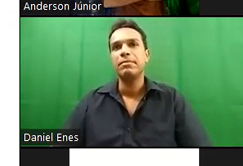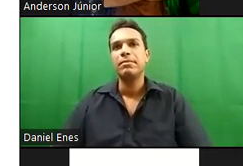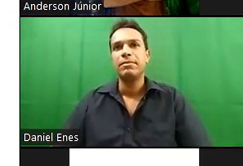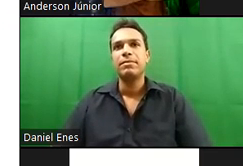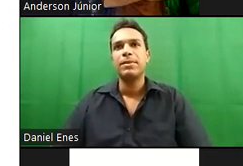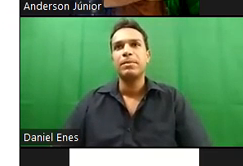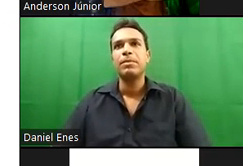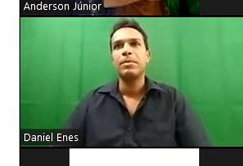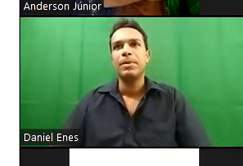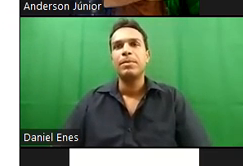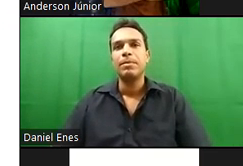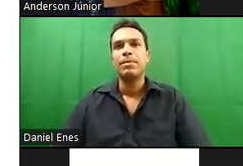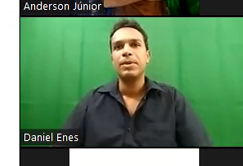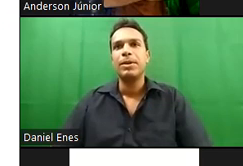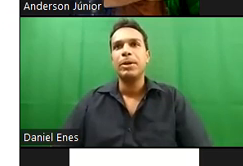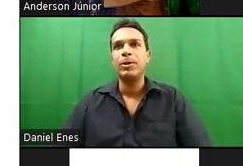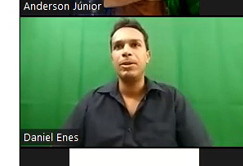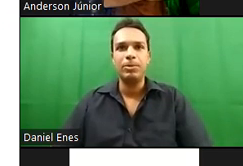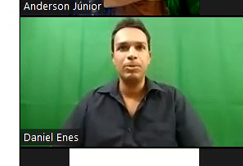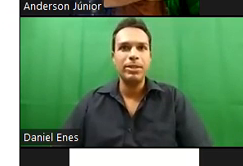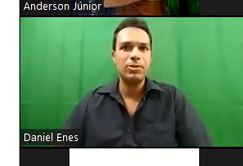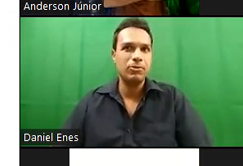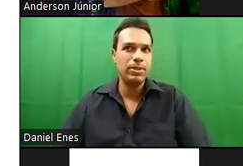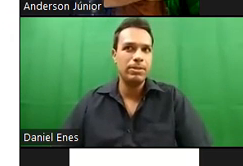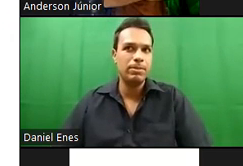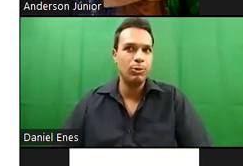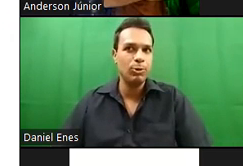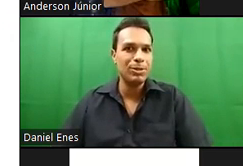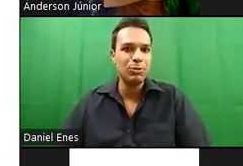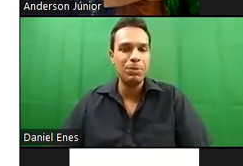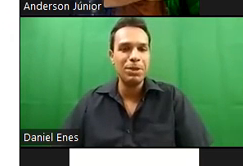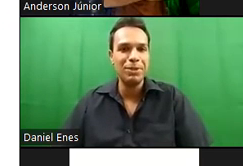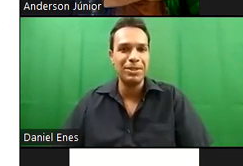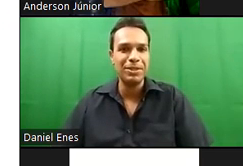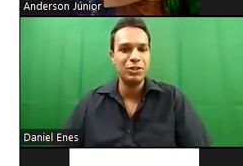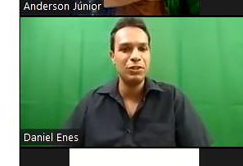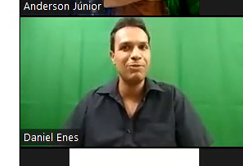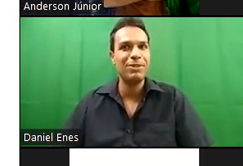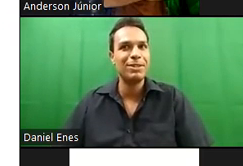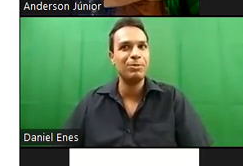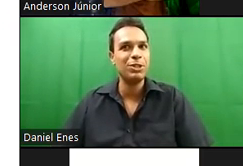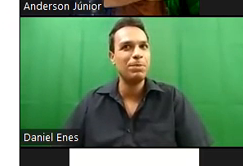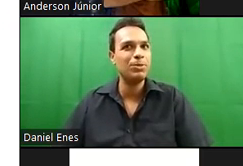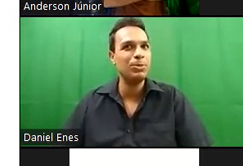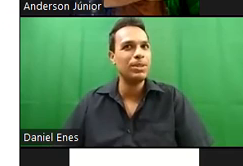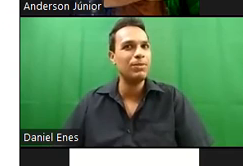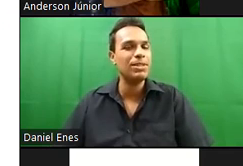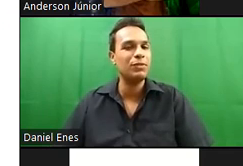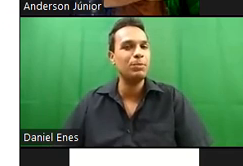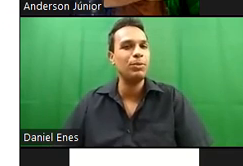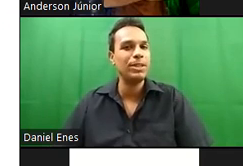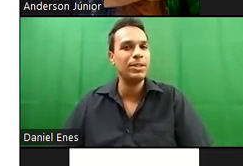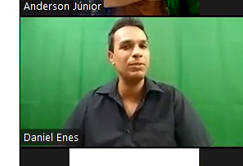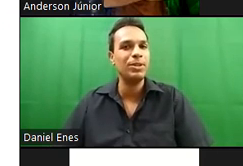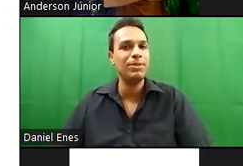pessoal da igreja, que eu achei interessante. Ó, o Anderson fez colocações perfeitas, né? A gente vai fazendo umas perguntas, vocês